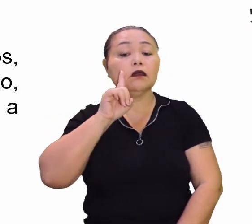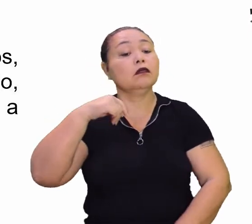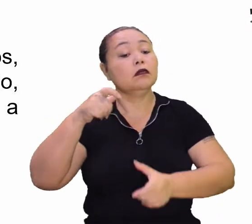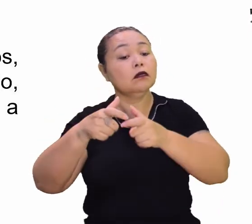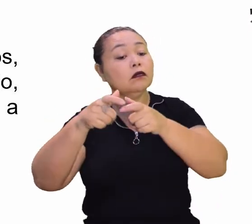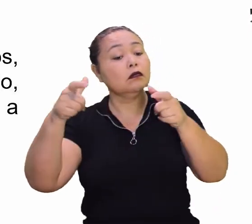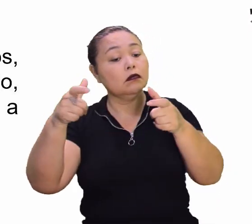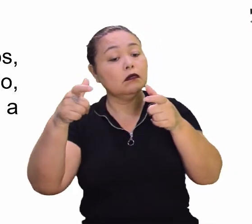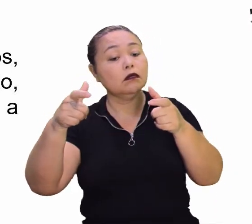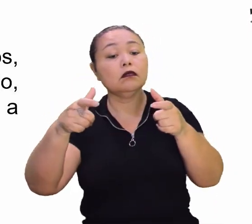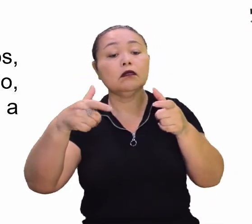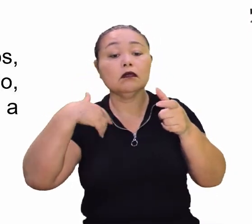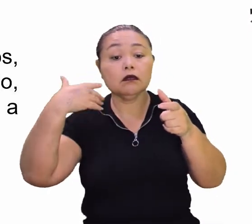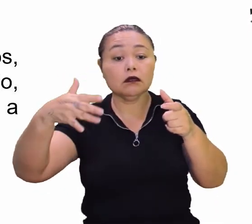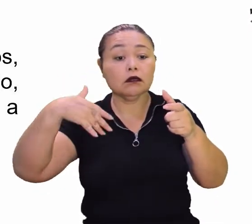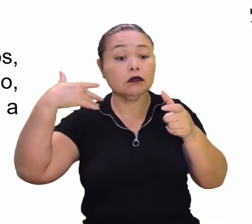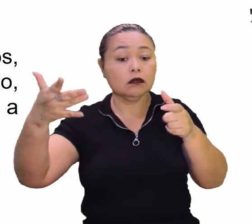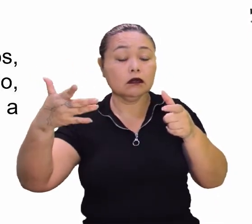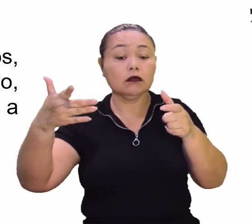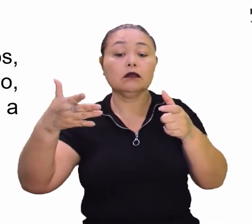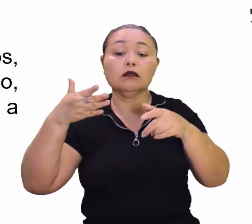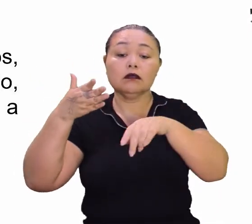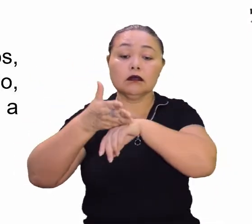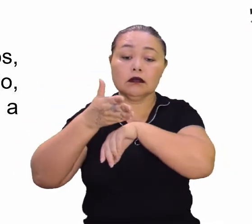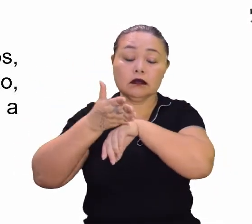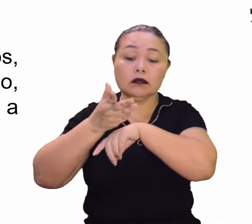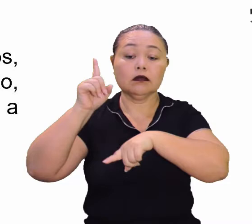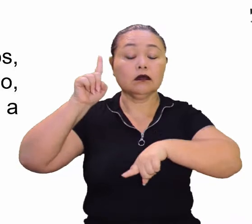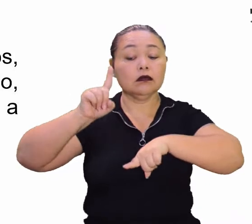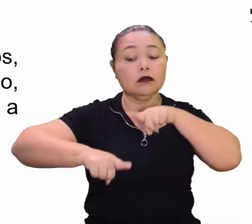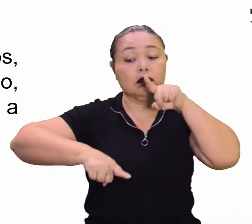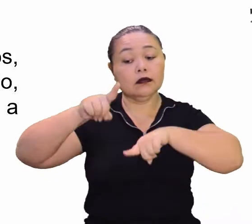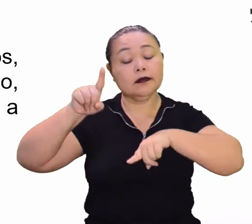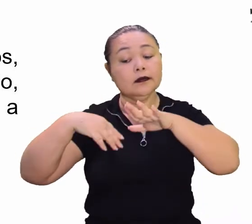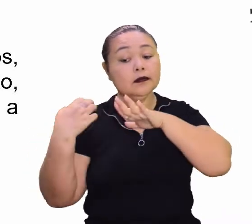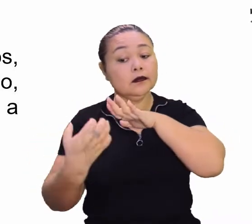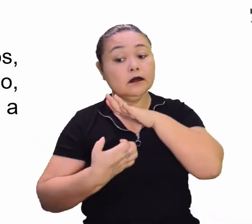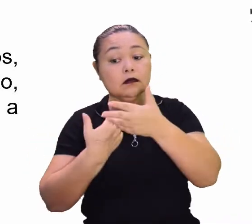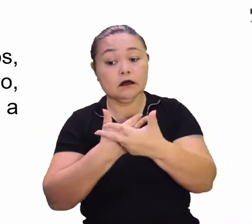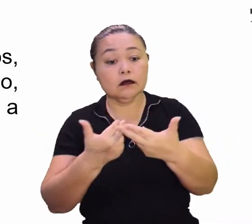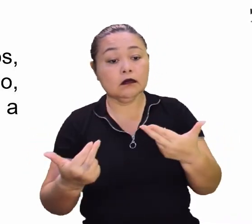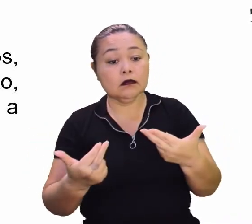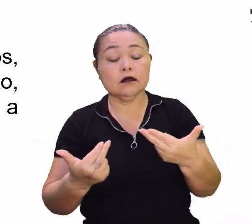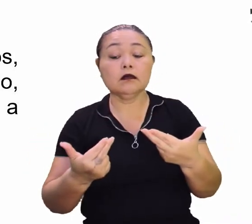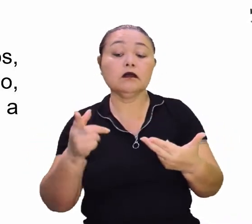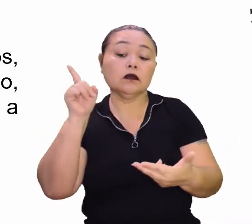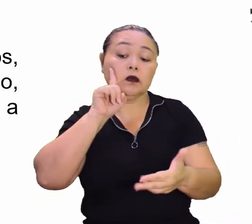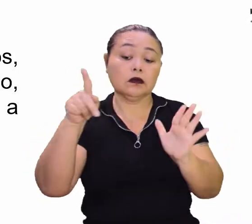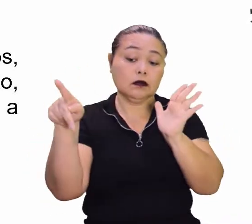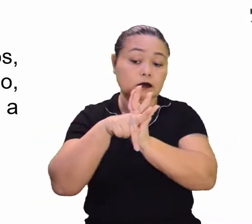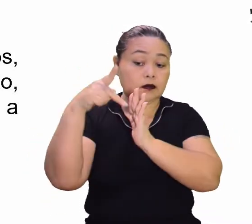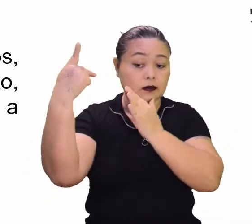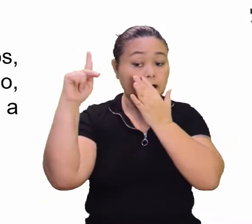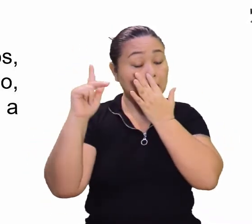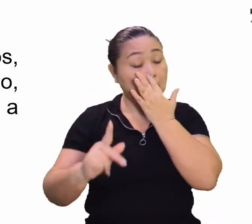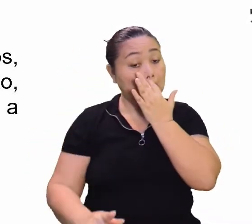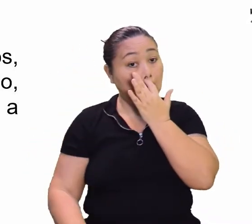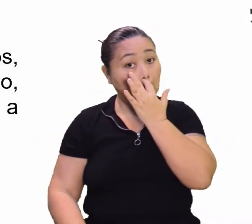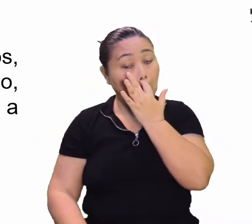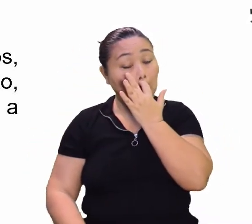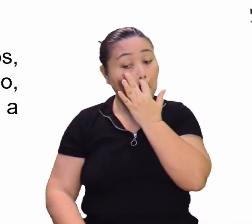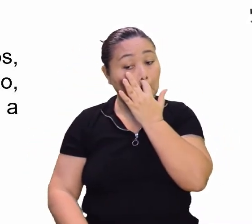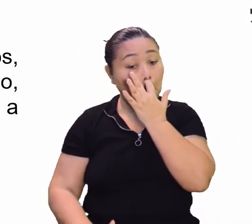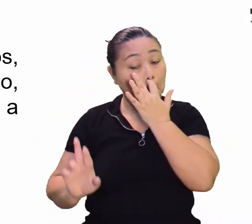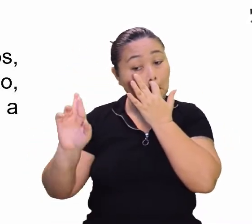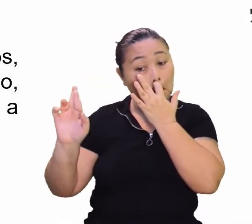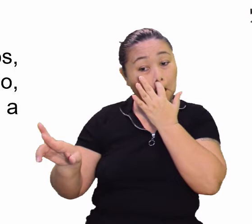vem aumentando de forma expressiva sua participação na produção industrial norte-americana.